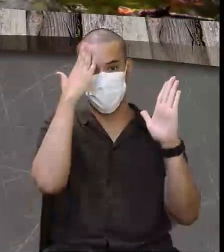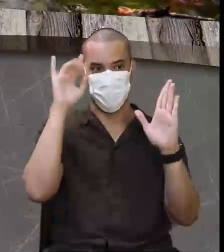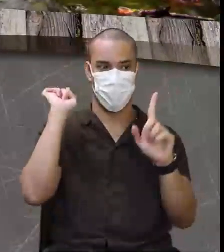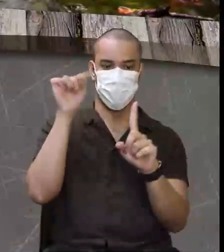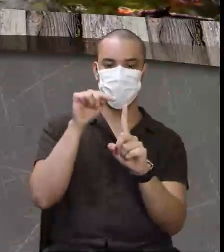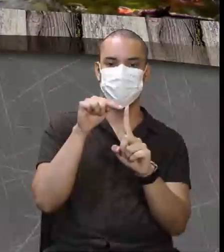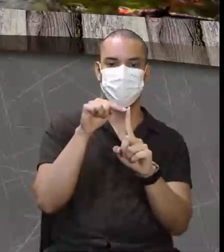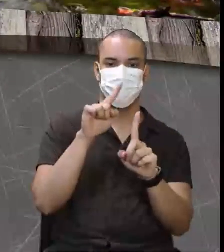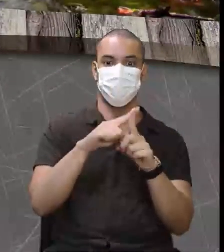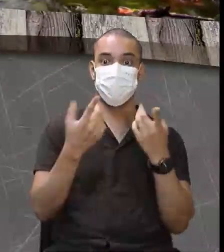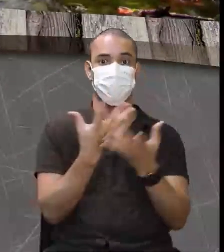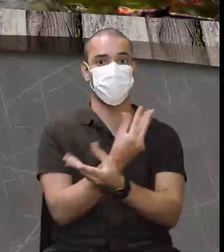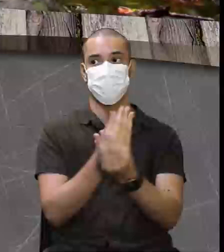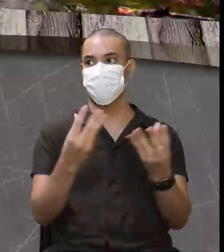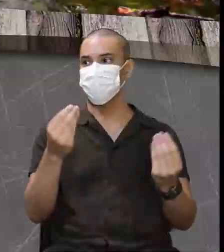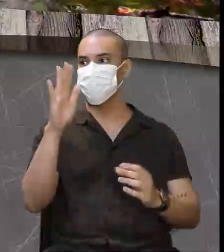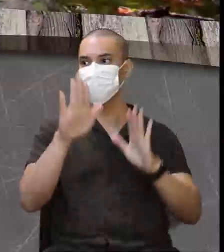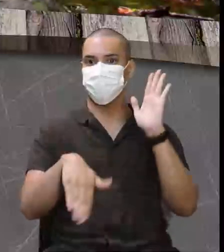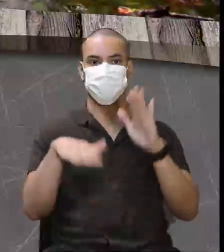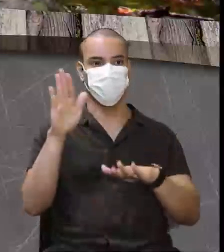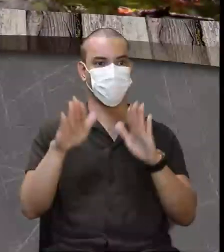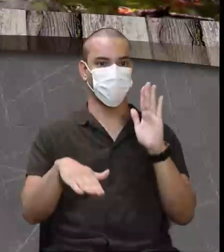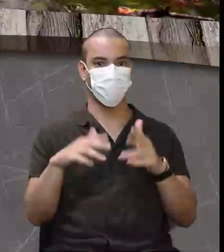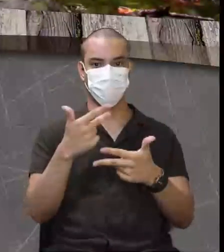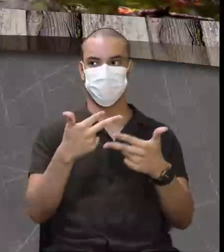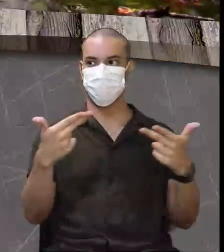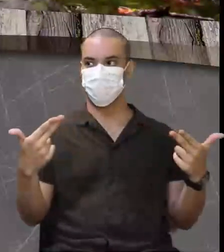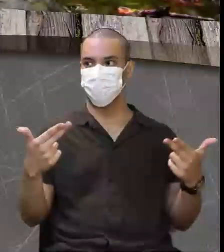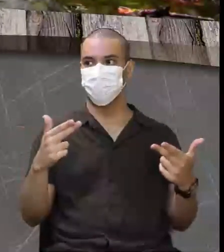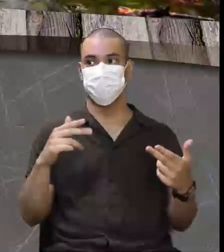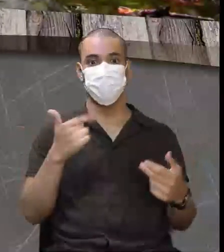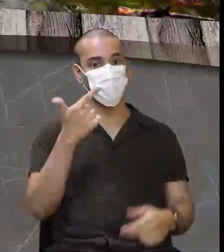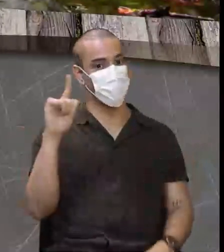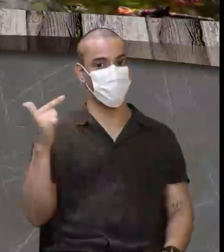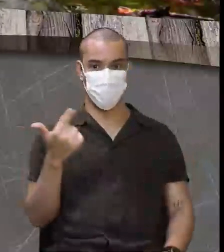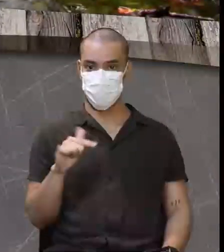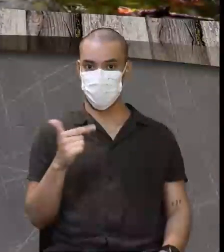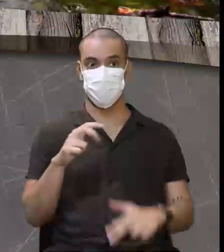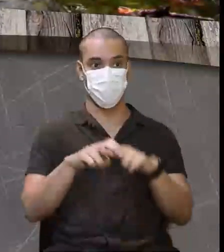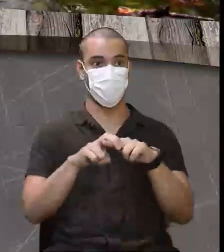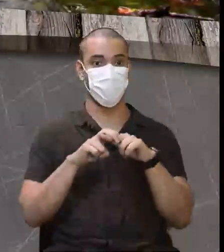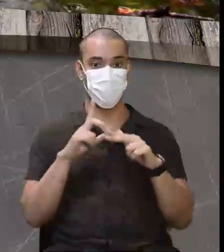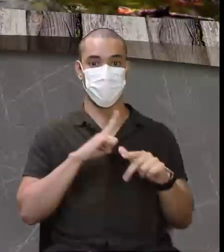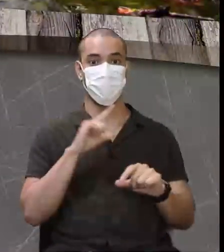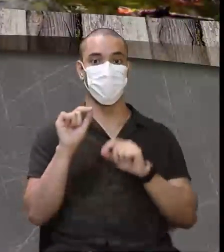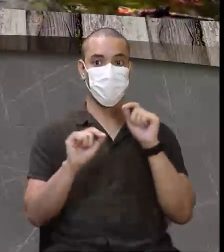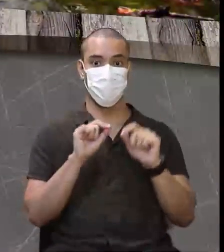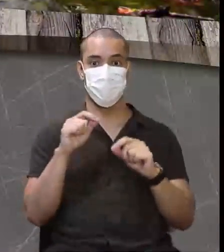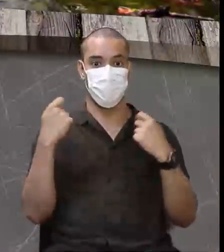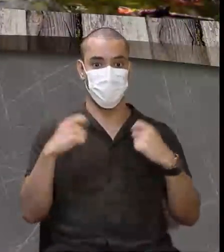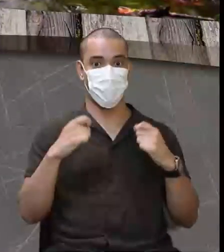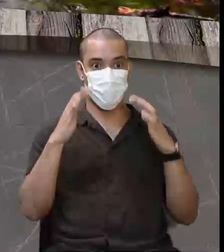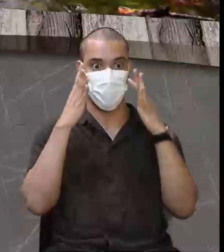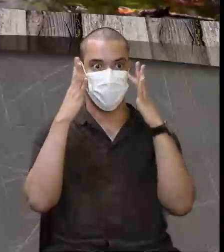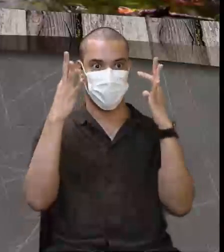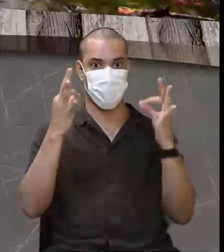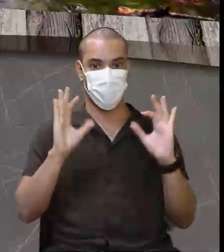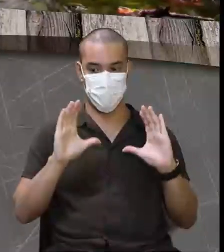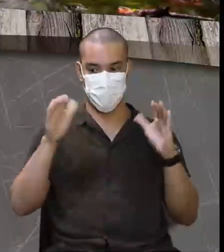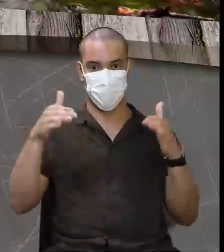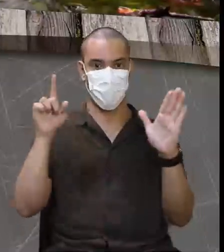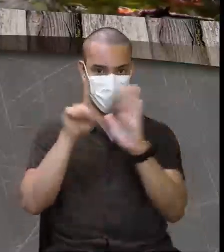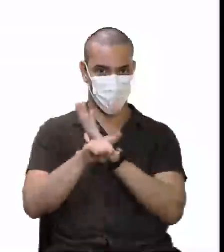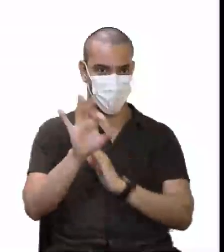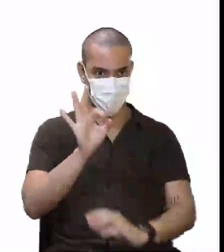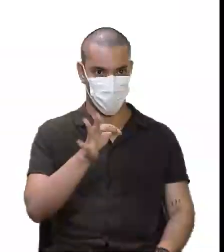objetivo. Só que muitas delas, às vezes, não tem muita coisa e outras vezes tem. Então, você tem que prestar atenção no foco da